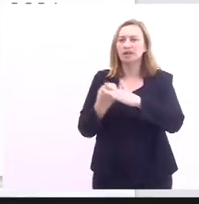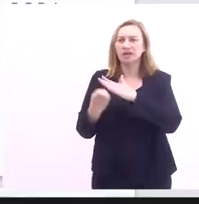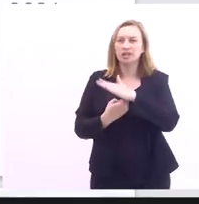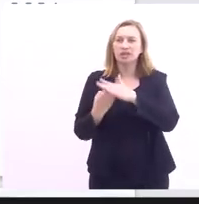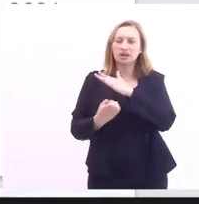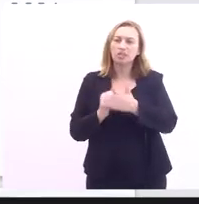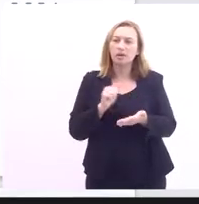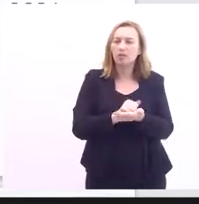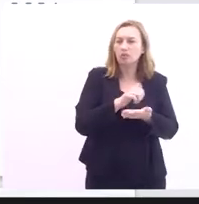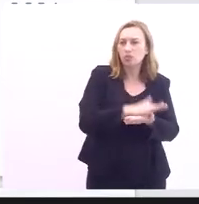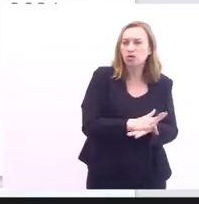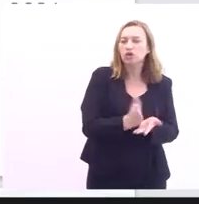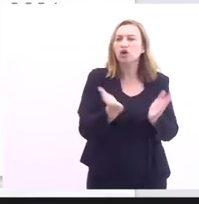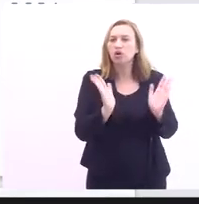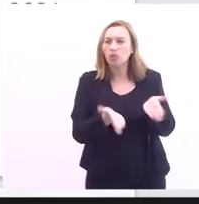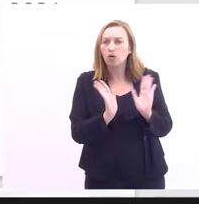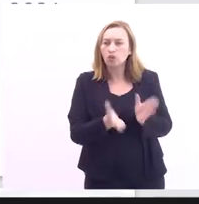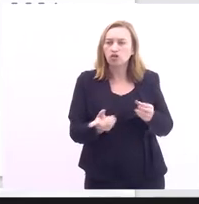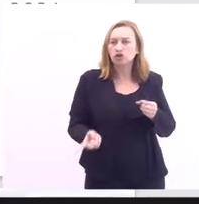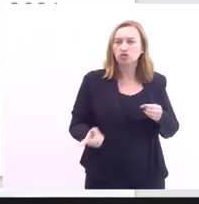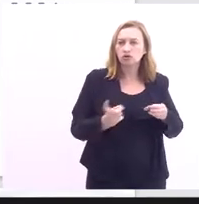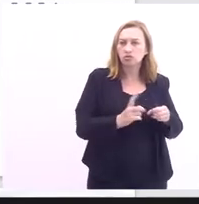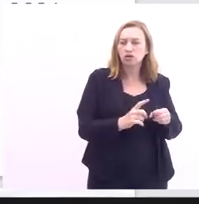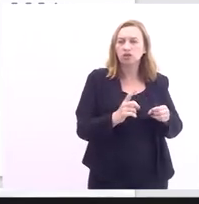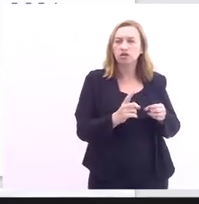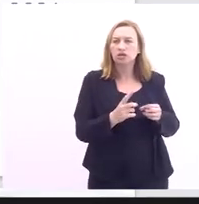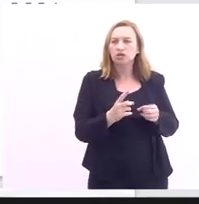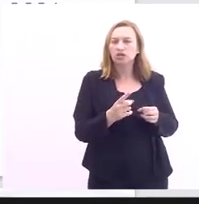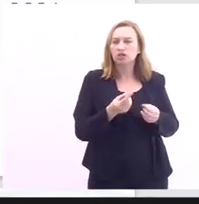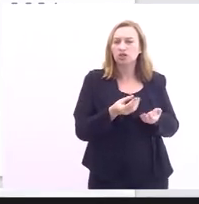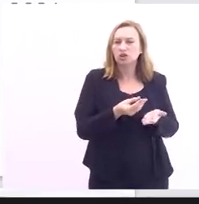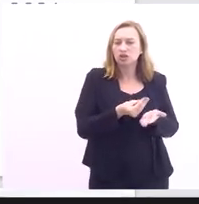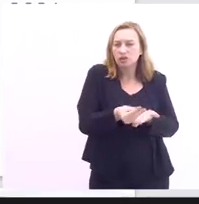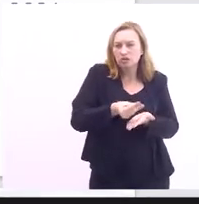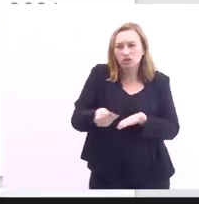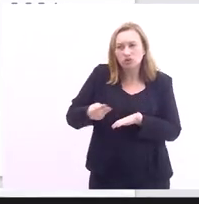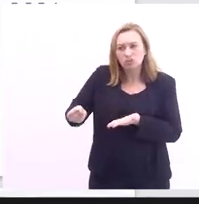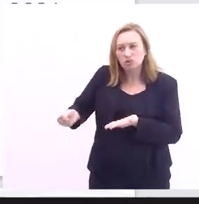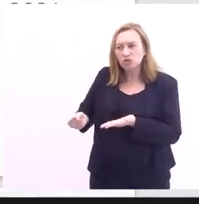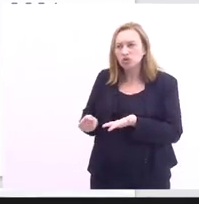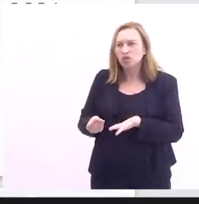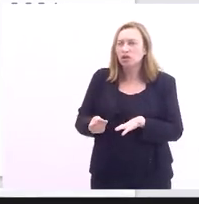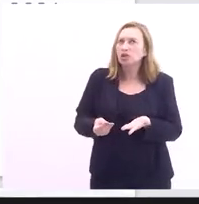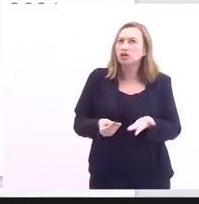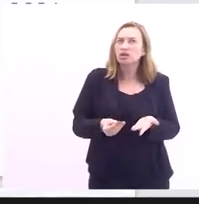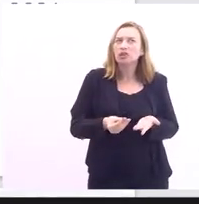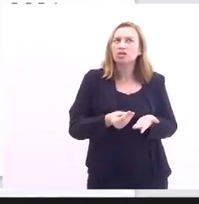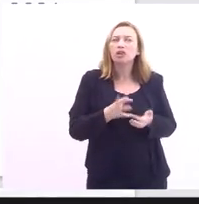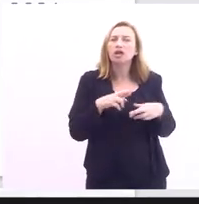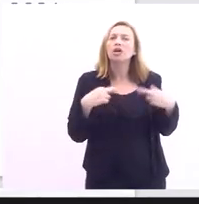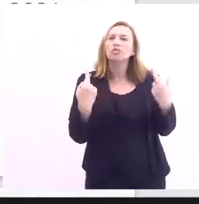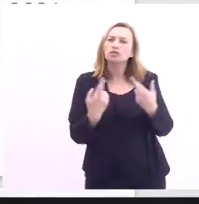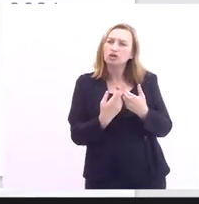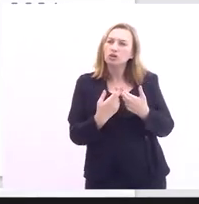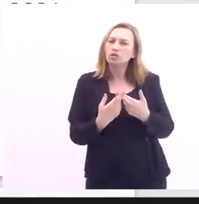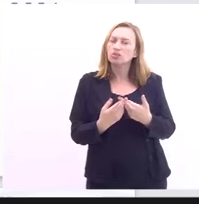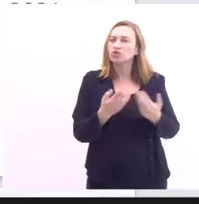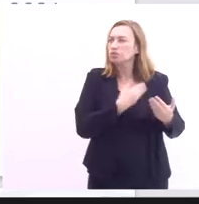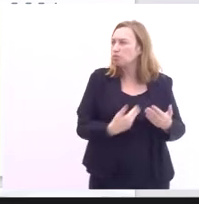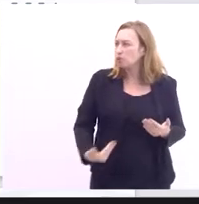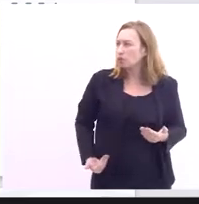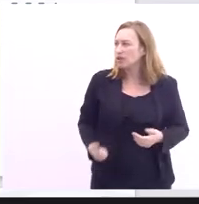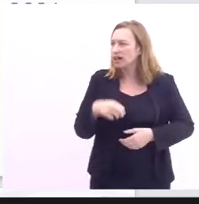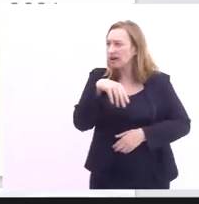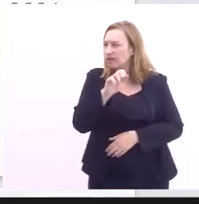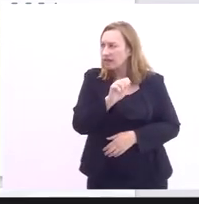em fase de recurso da distribuidora lá pelas próximas reuniões públicas ordinárias da